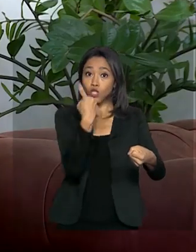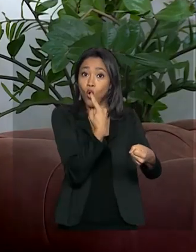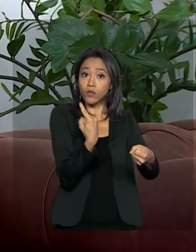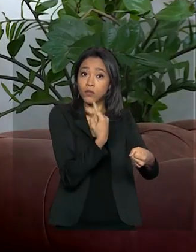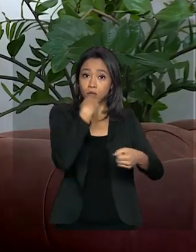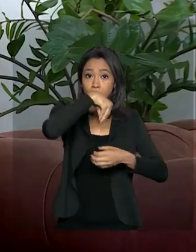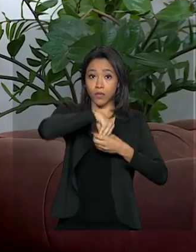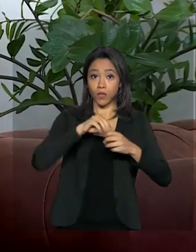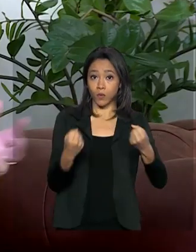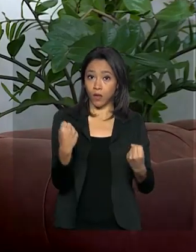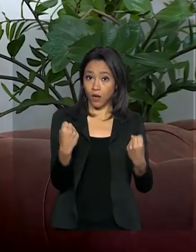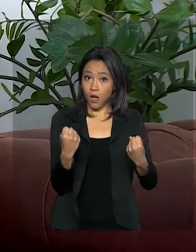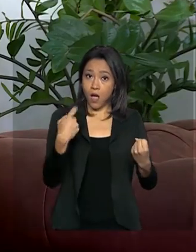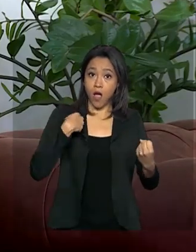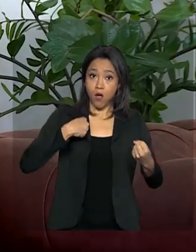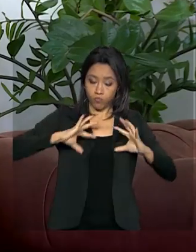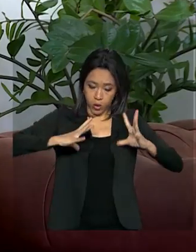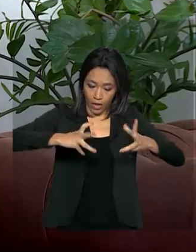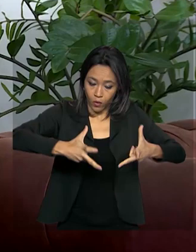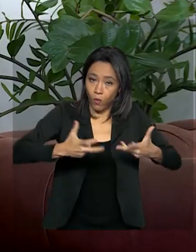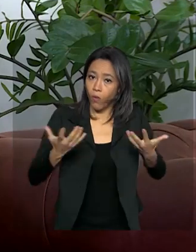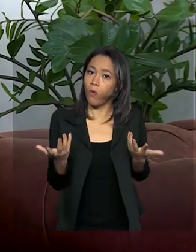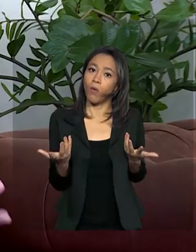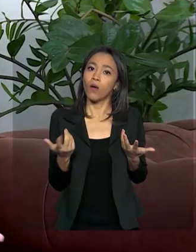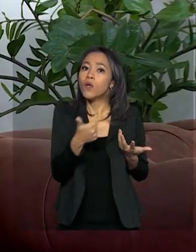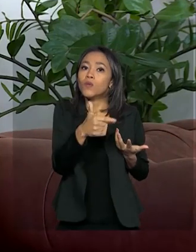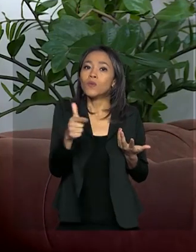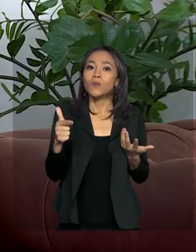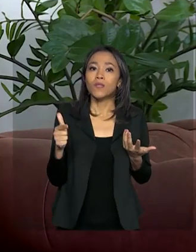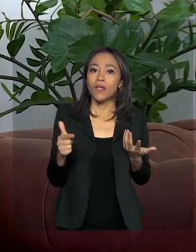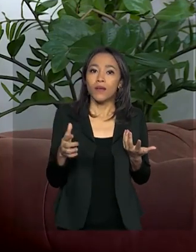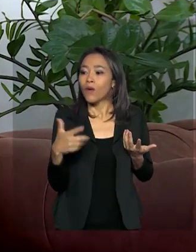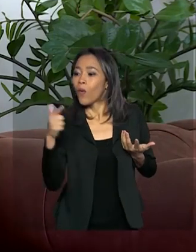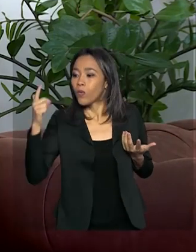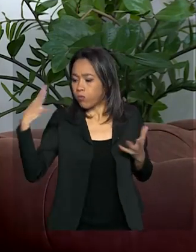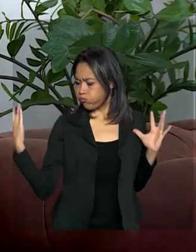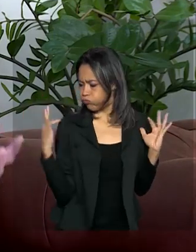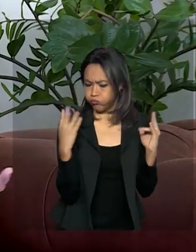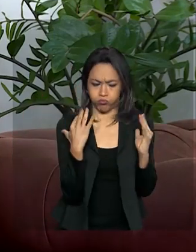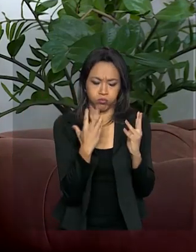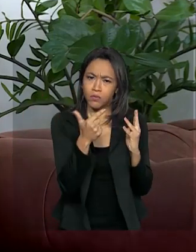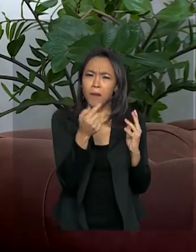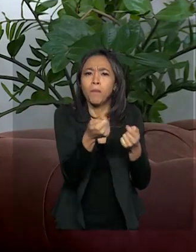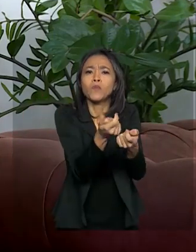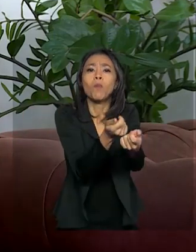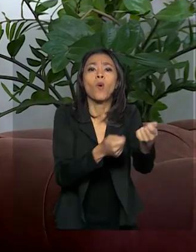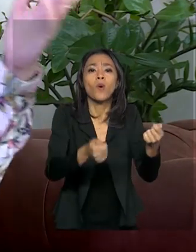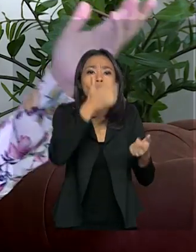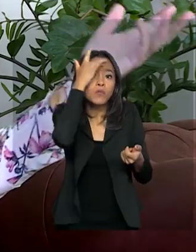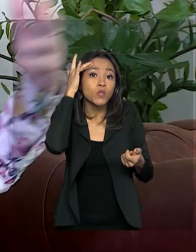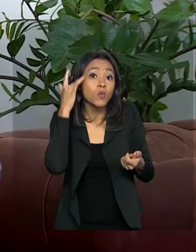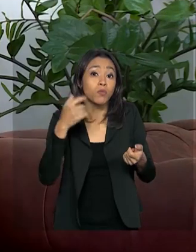dentro da cabine do trator ou enfim é o que não tem dirigindo esse trator é um acúmulo menor de pessoas